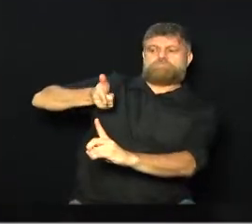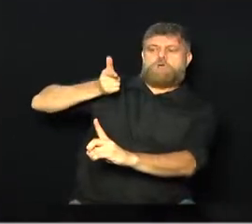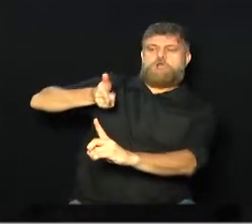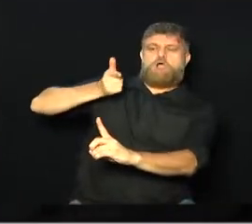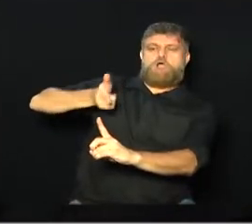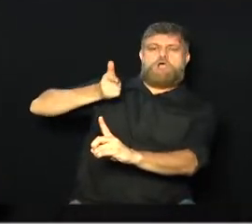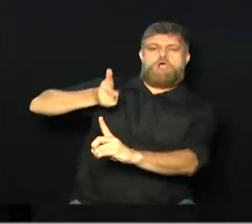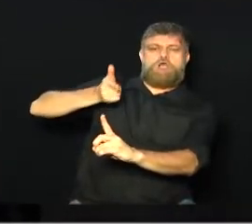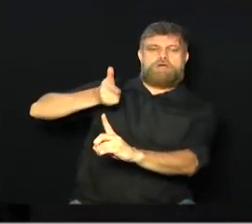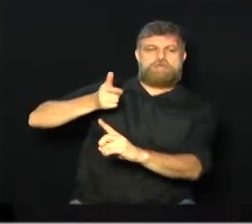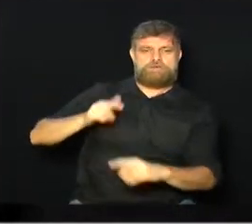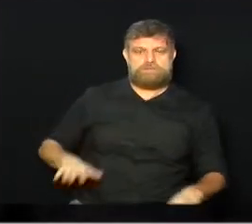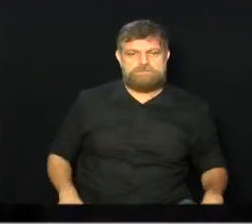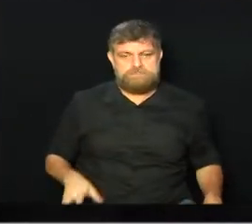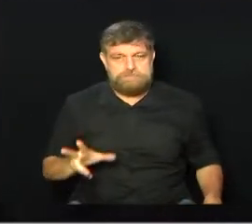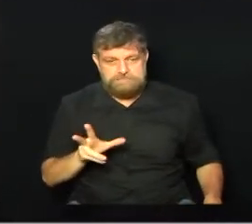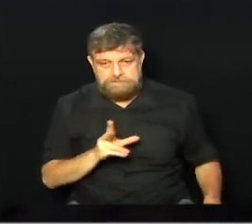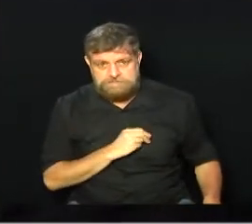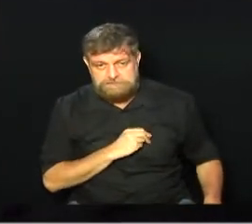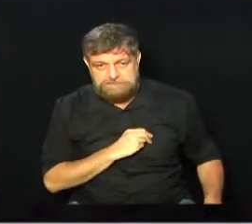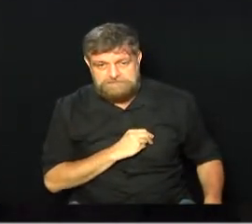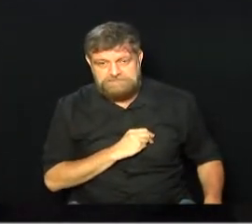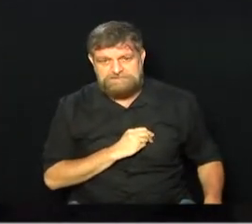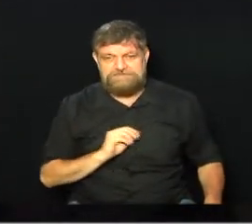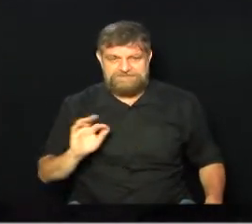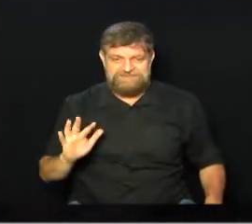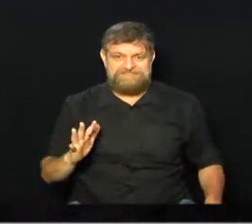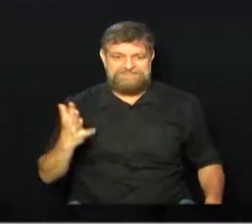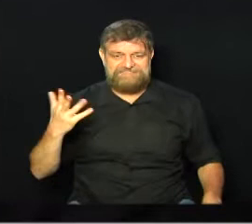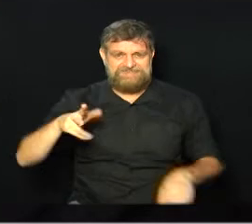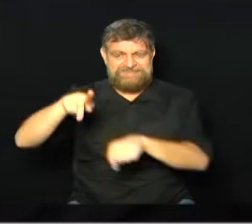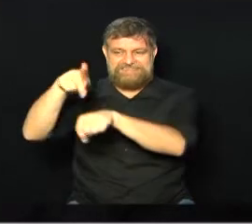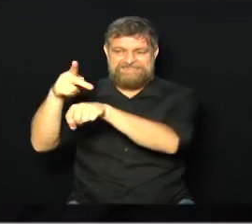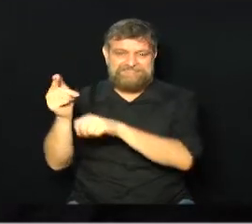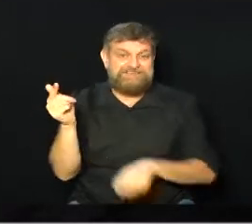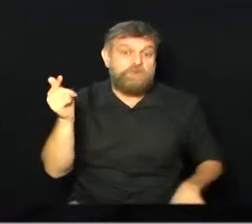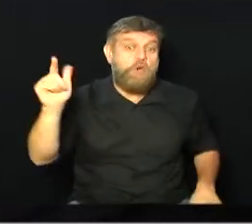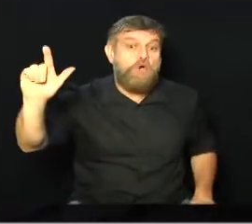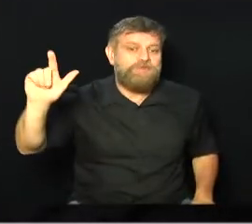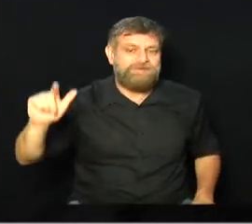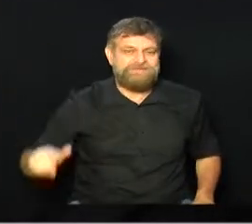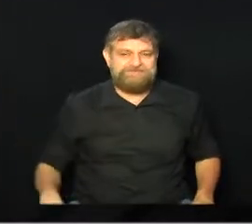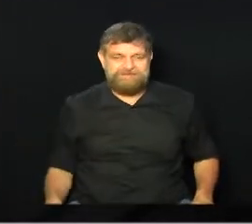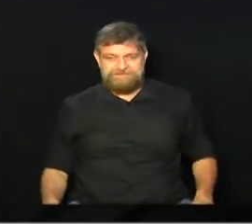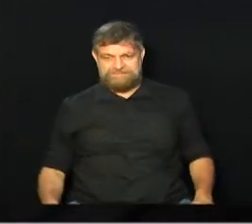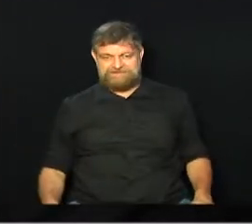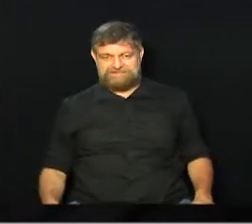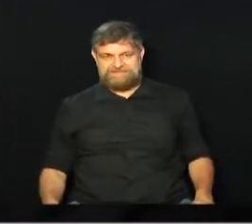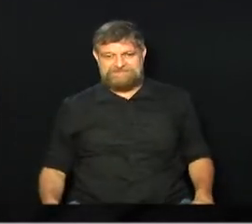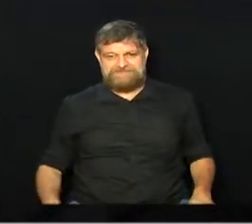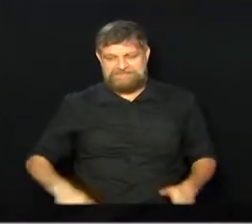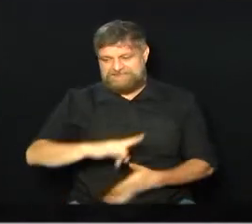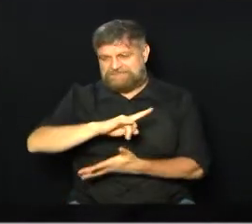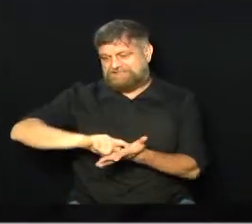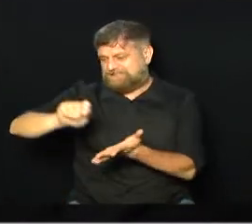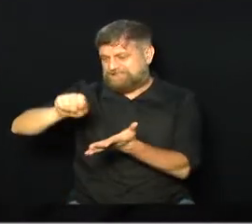pagar. Nossa. Mas é coisa que acontece fora do Brasil. Você não assinava recibo, não assinava nada, te